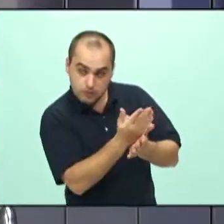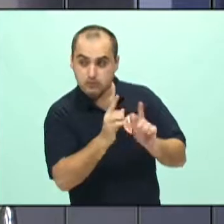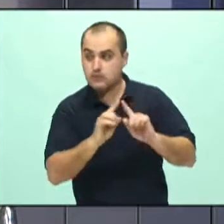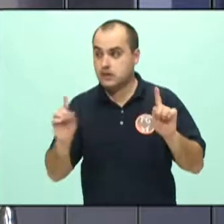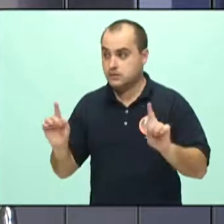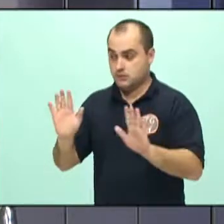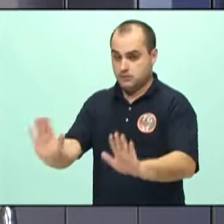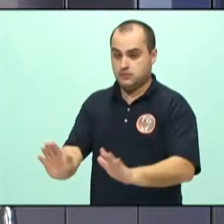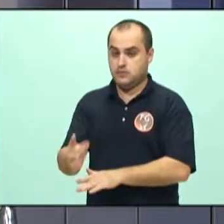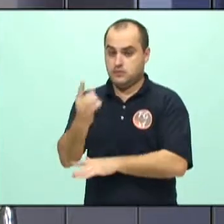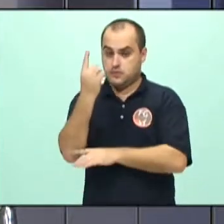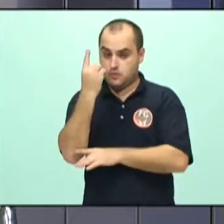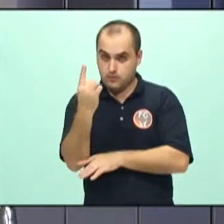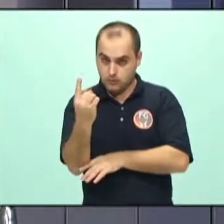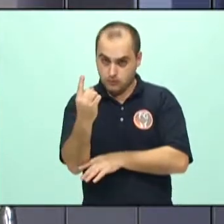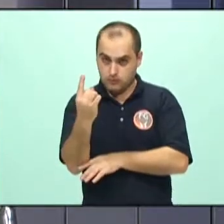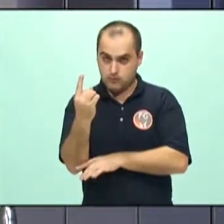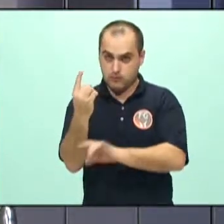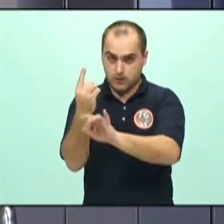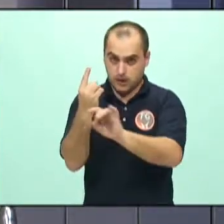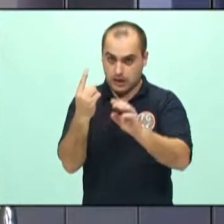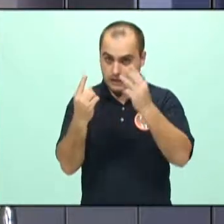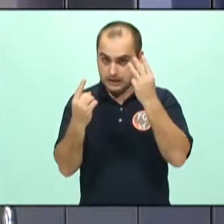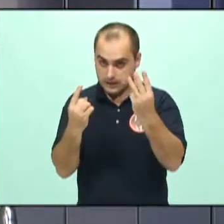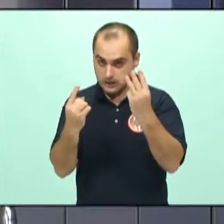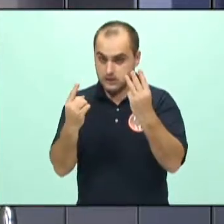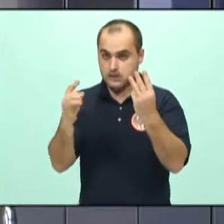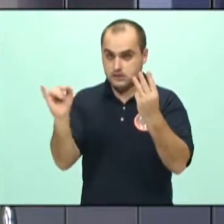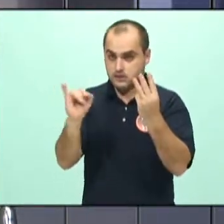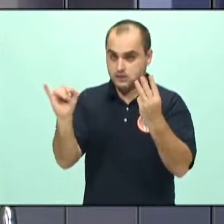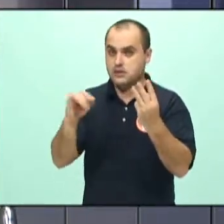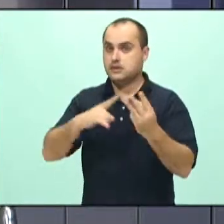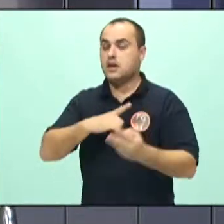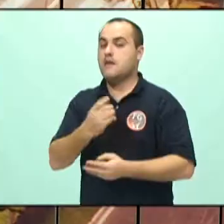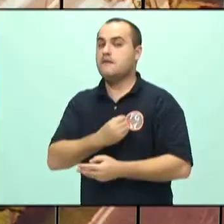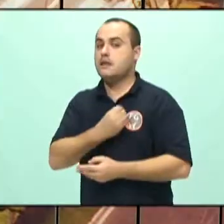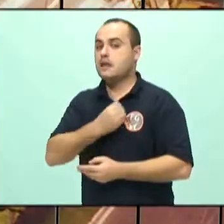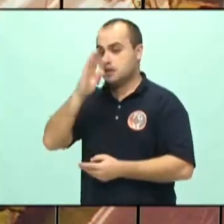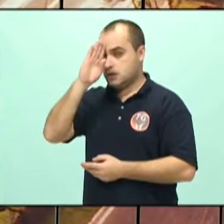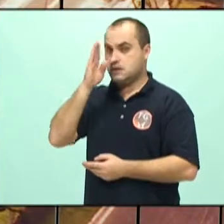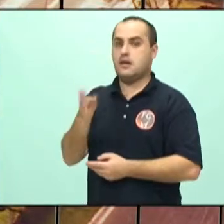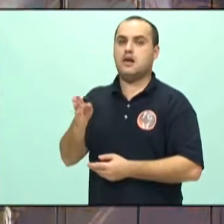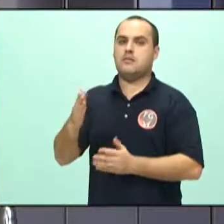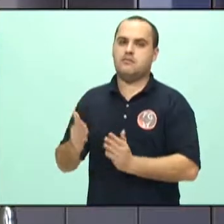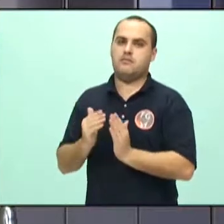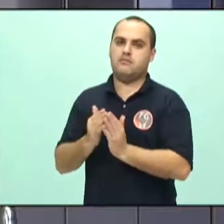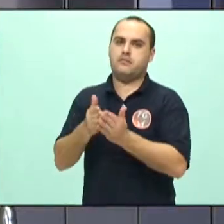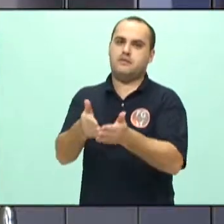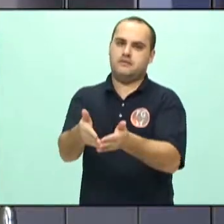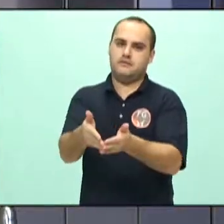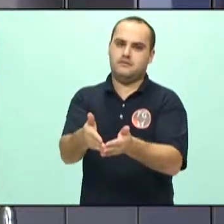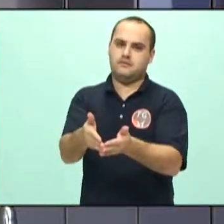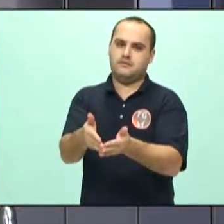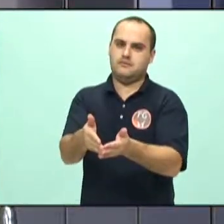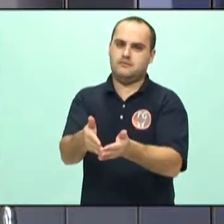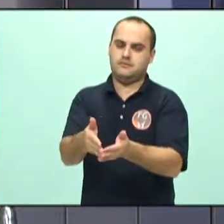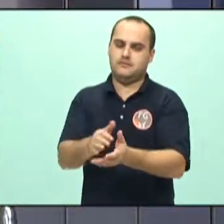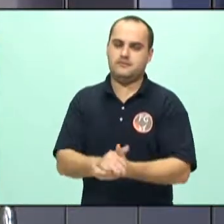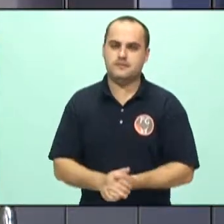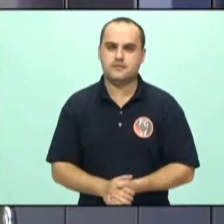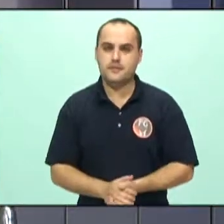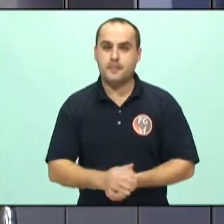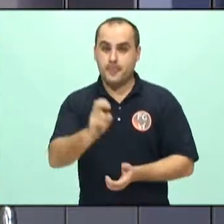cada três itajaienses vive direto ou indiretamente da atividade portuária. perfeito. É um dado positivo. Cerca